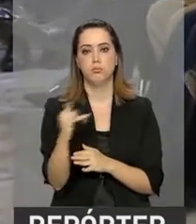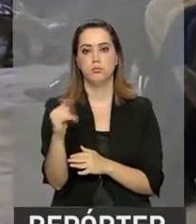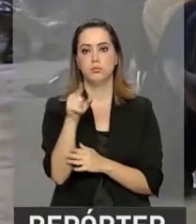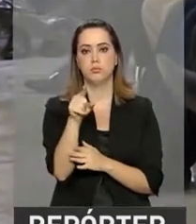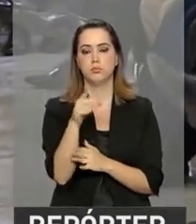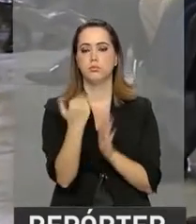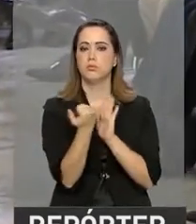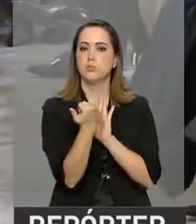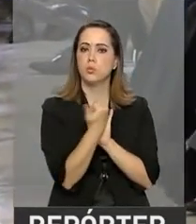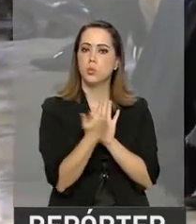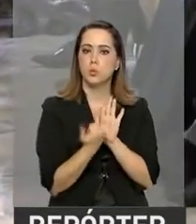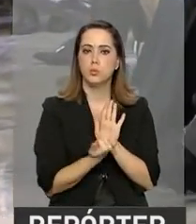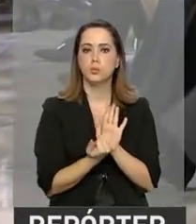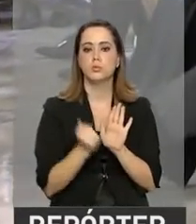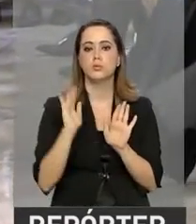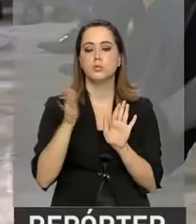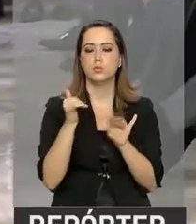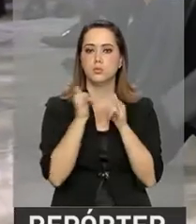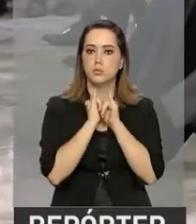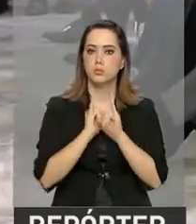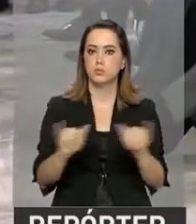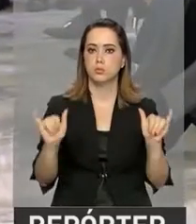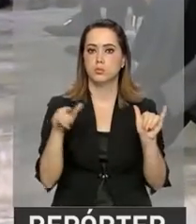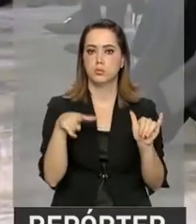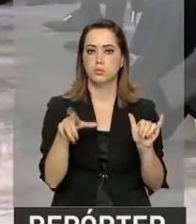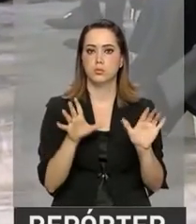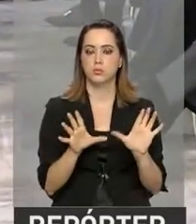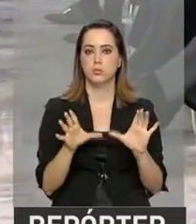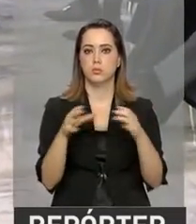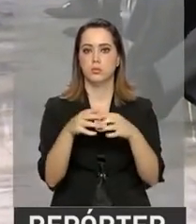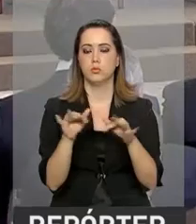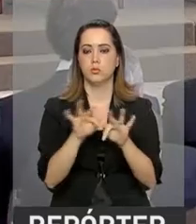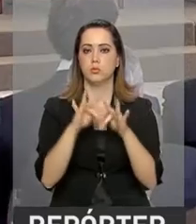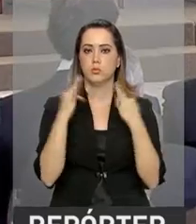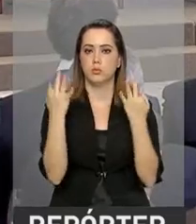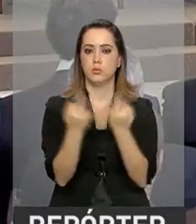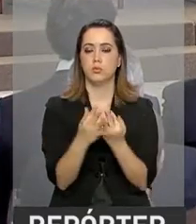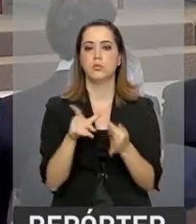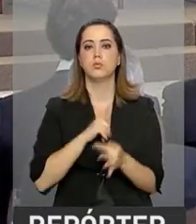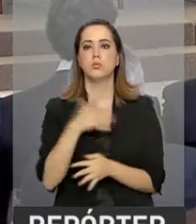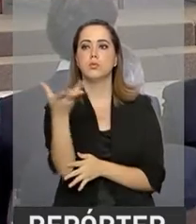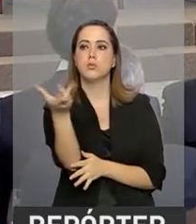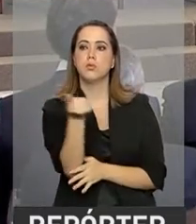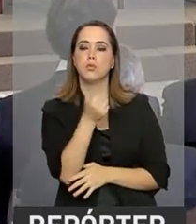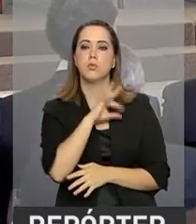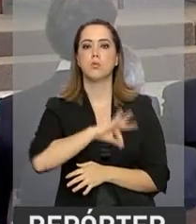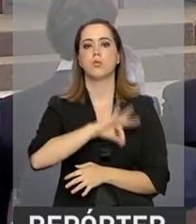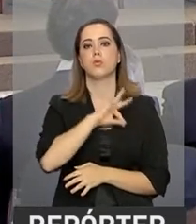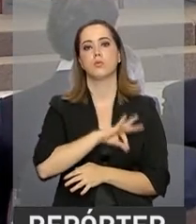como foi anunciado vai atender famílias com renda até